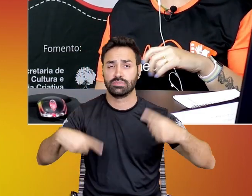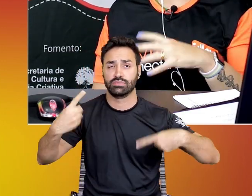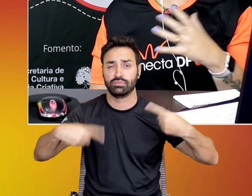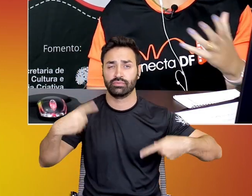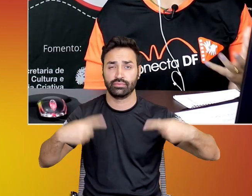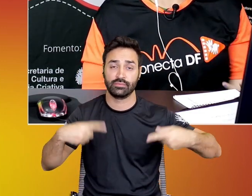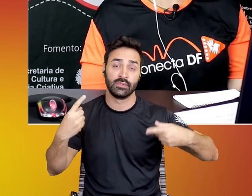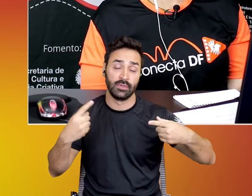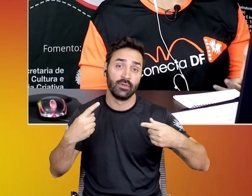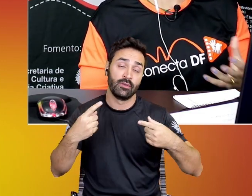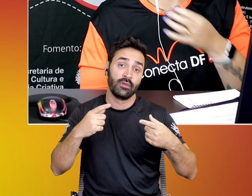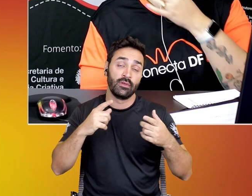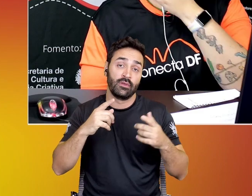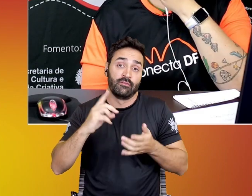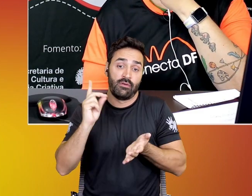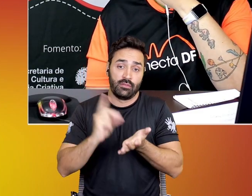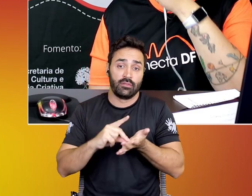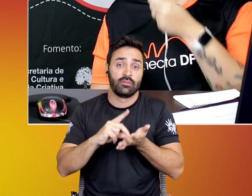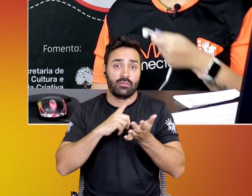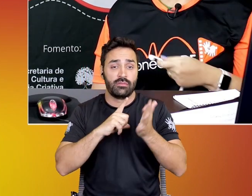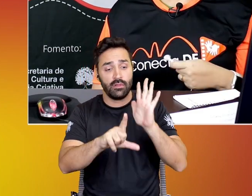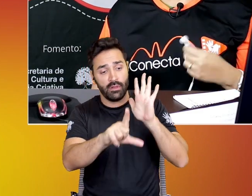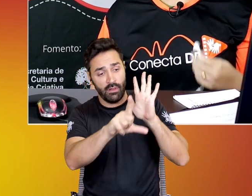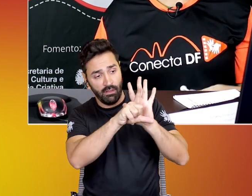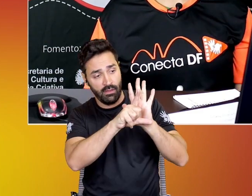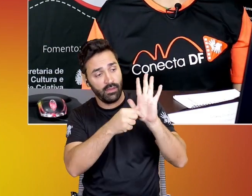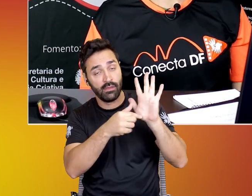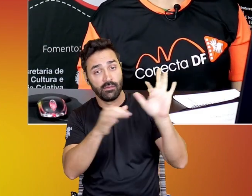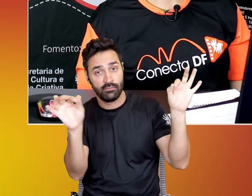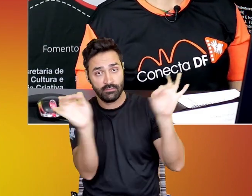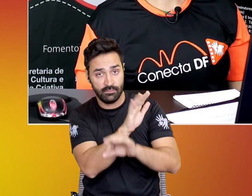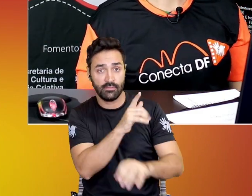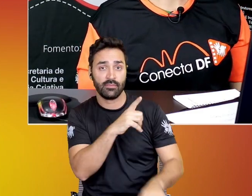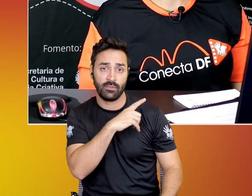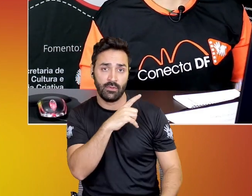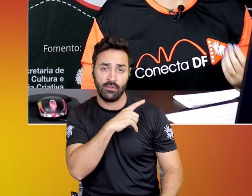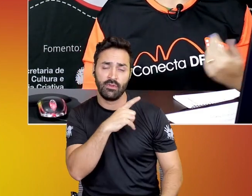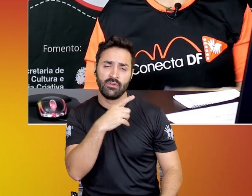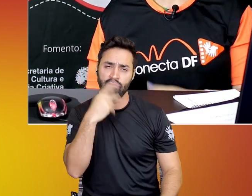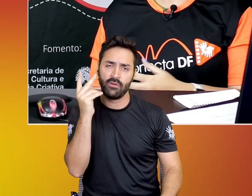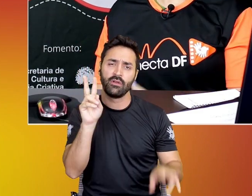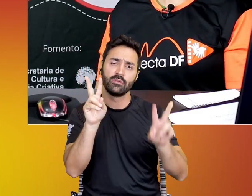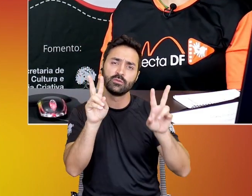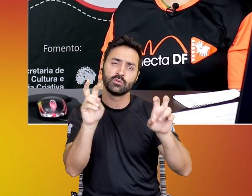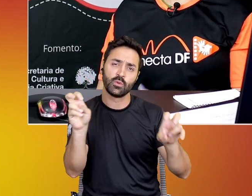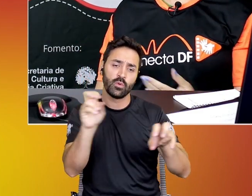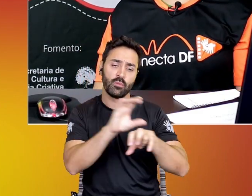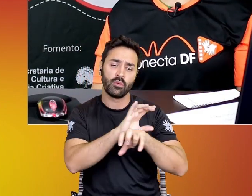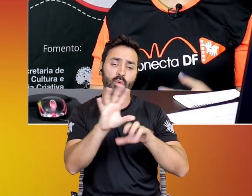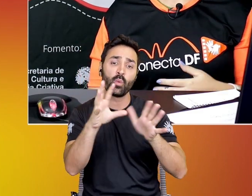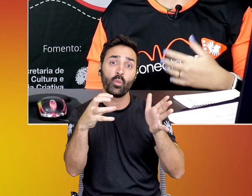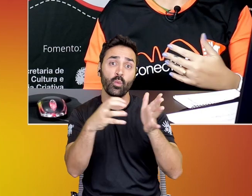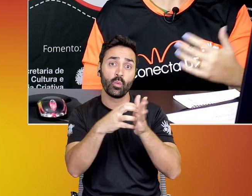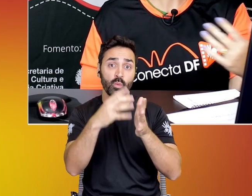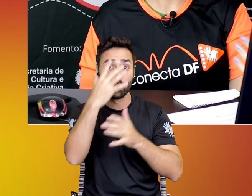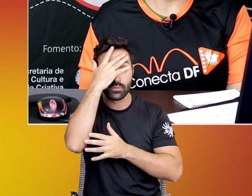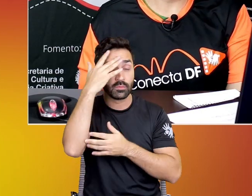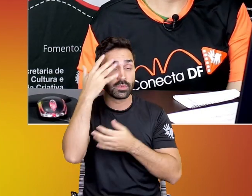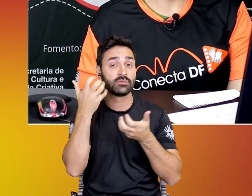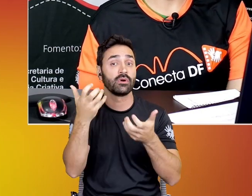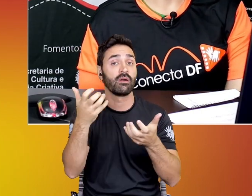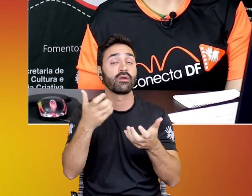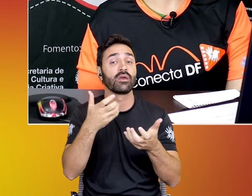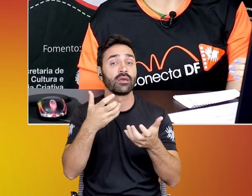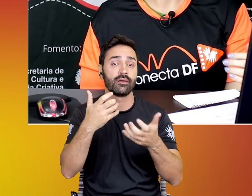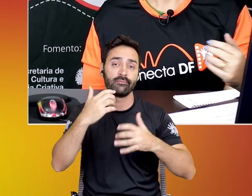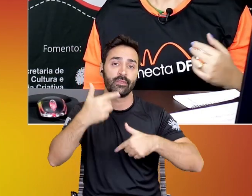Porque existe uma legislação hoje que fala sobre essa questão do concurso para a pessoa que quer entrar como